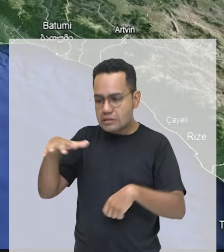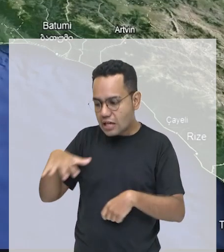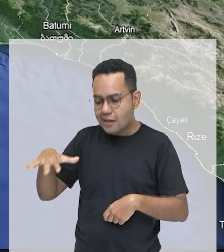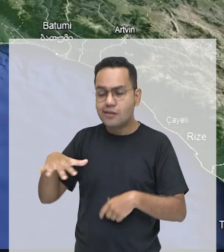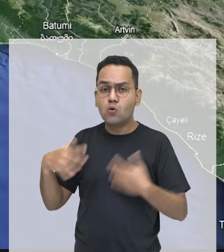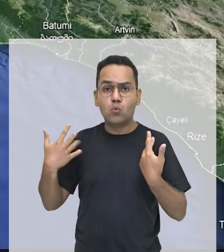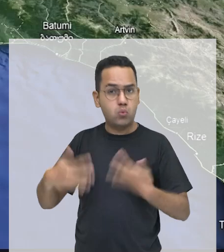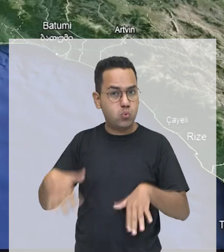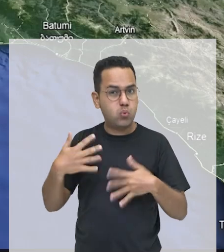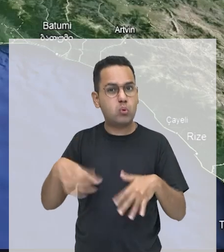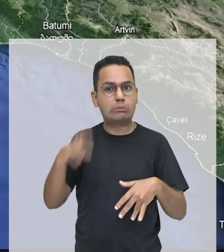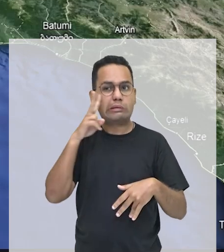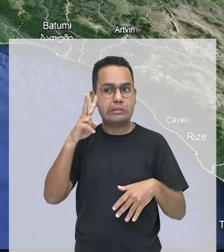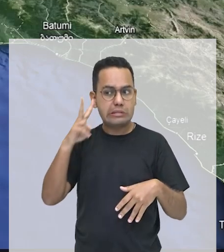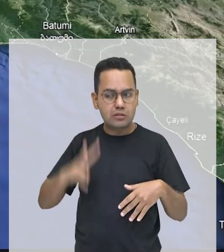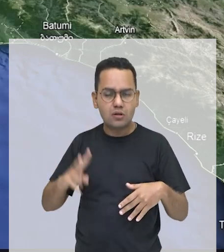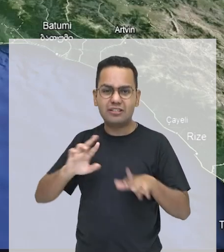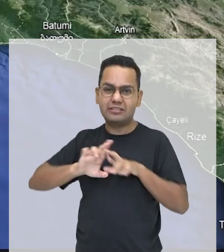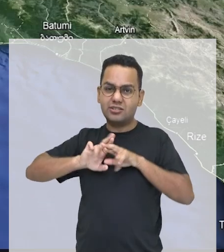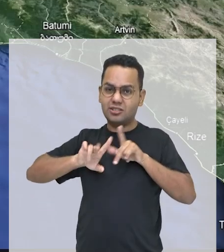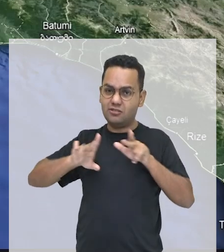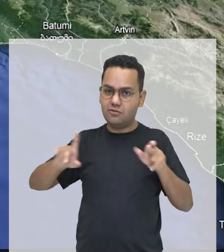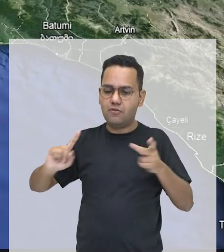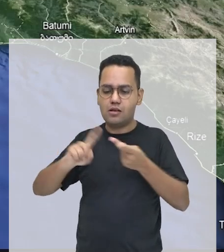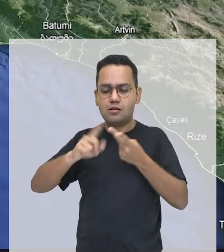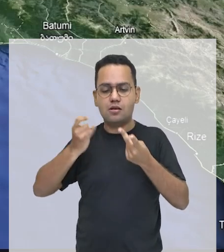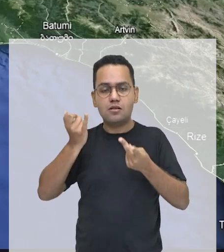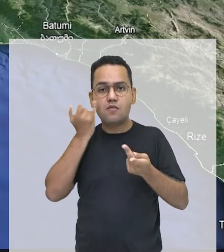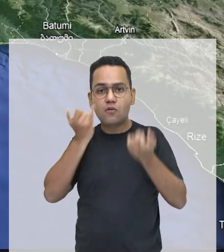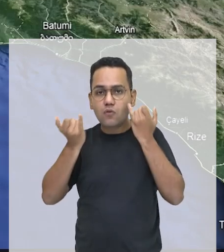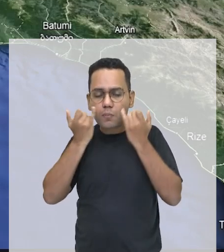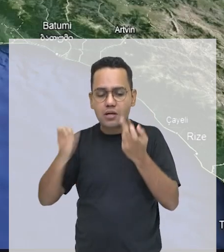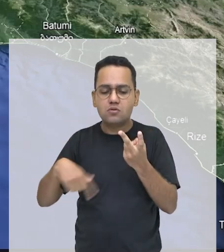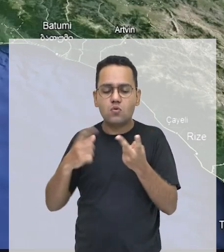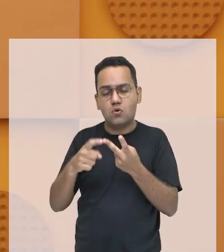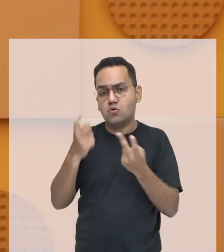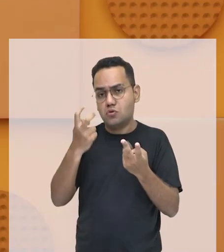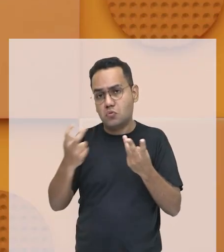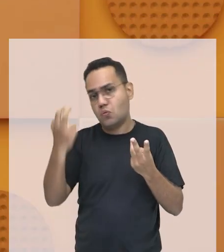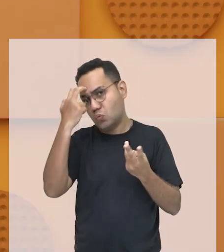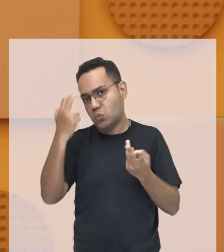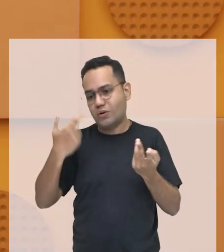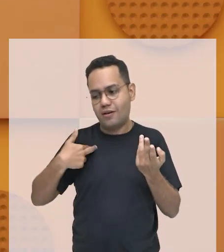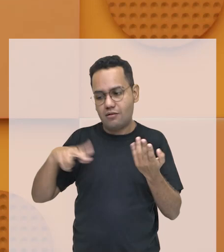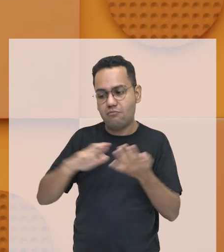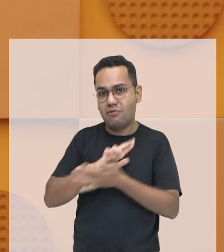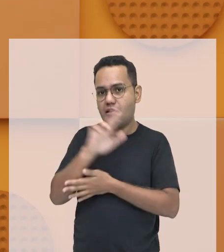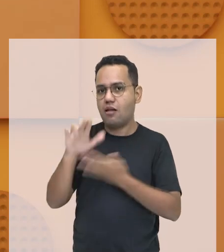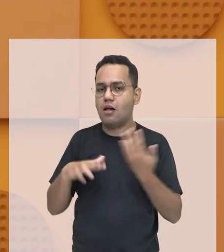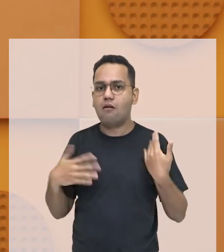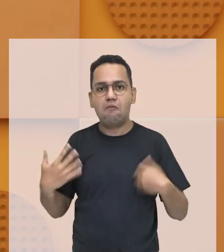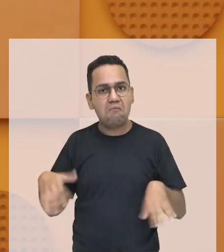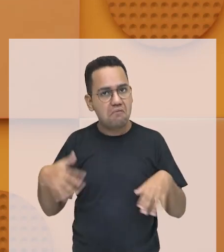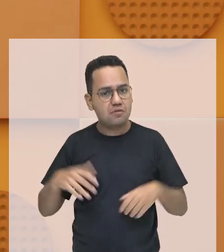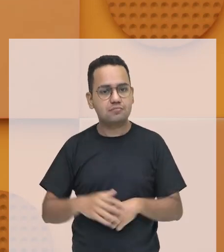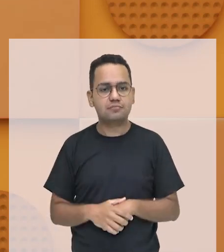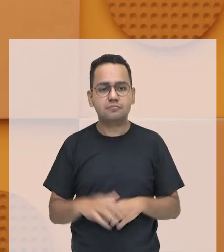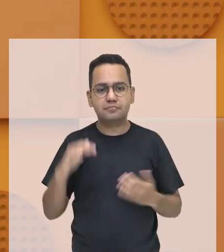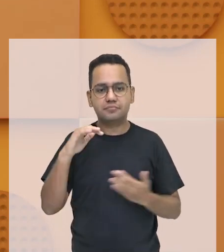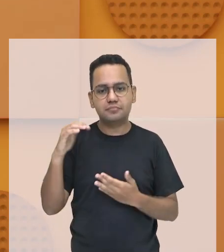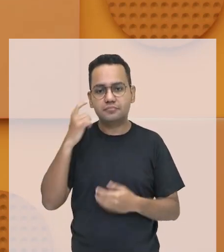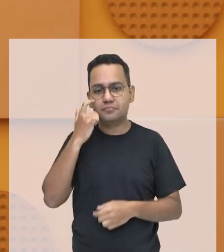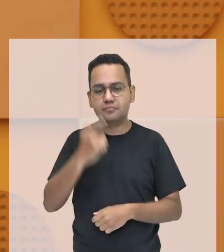né, gente? De cultura, de religiões e etc. Então vamos dar uma olhada aqui em outras características.